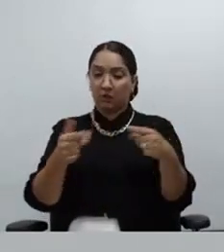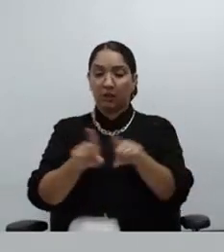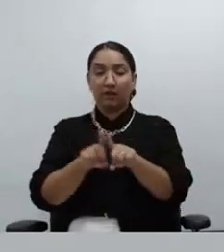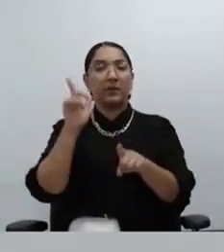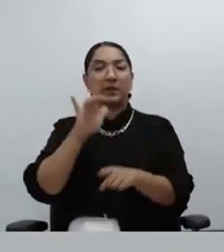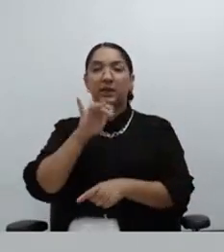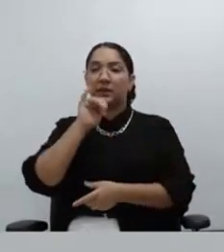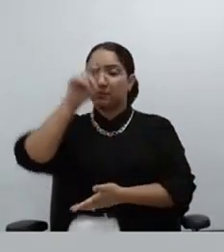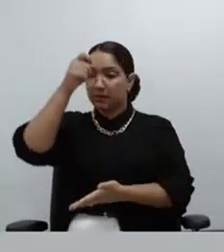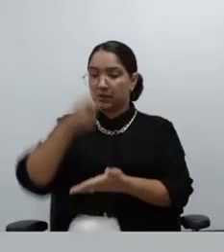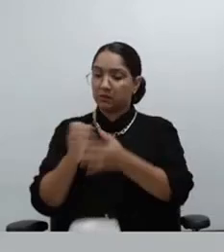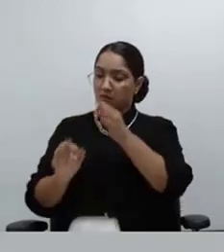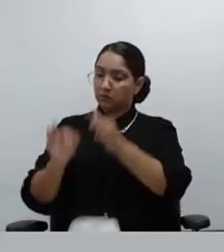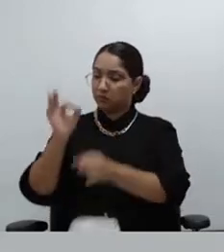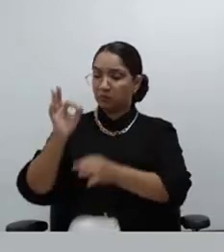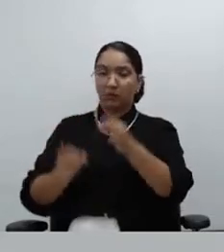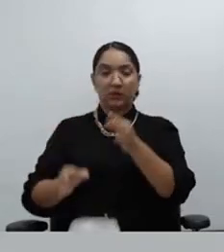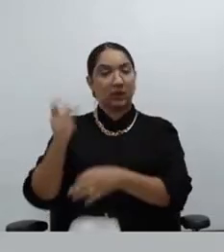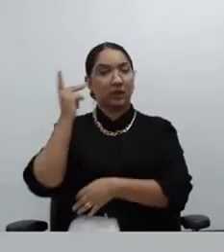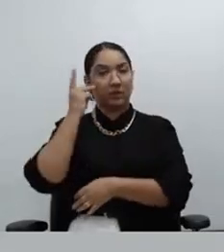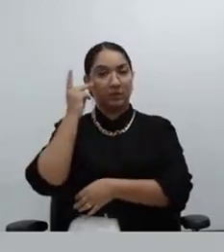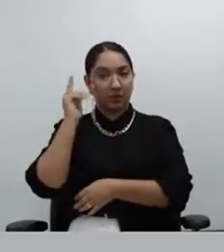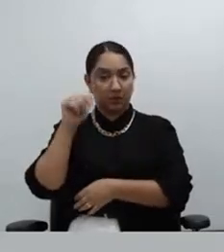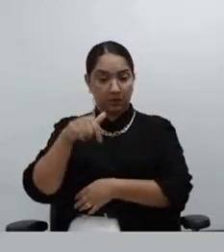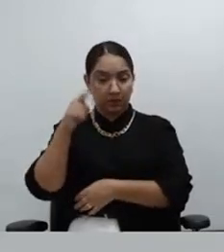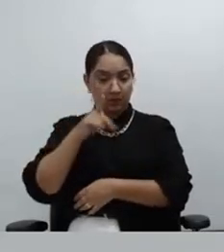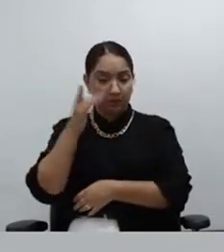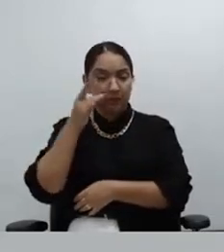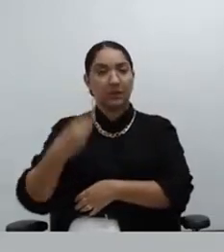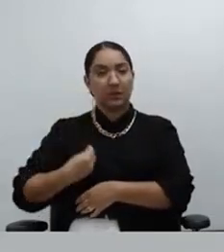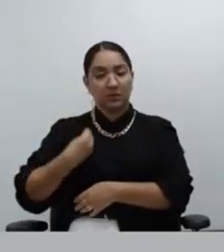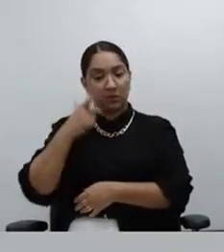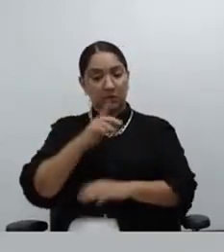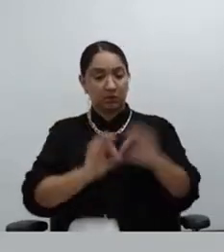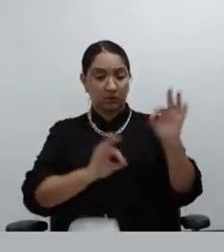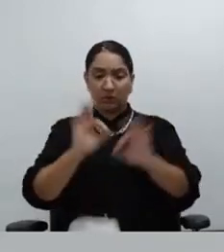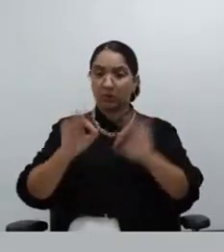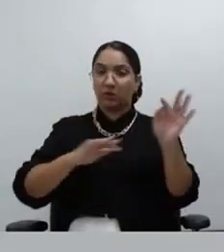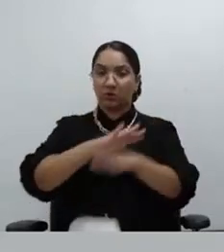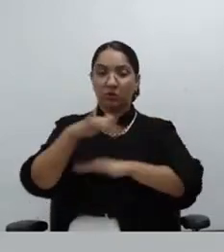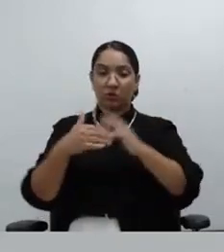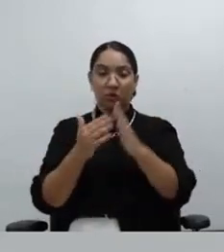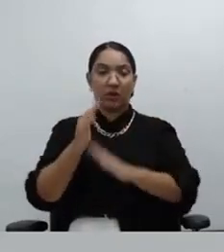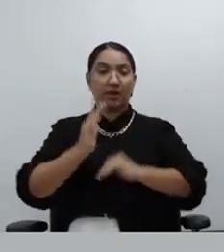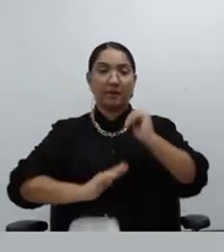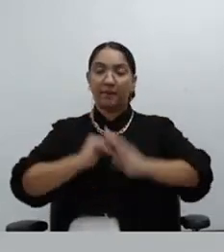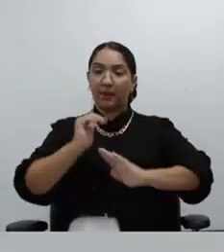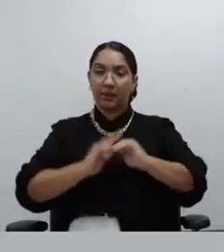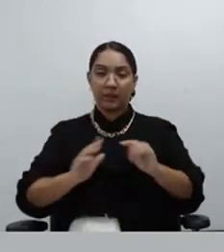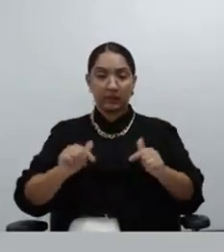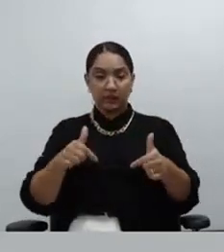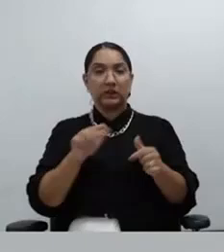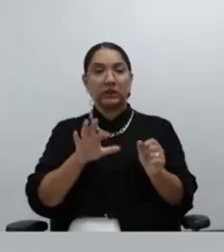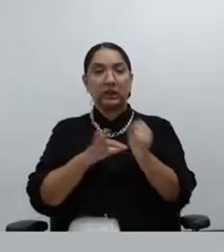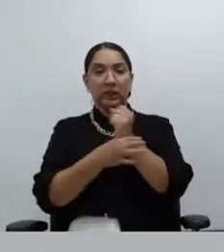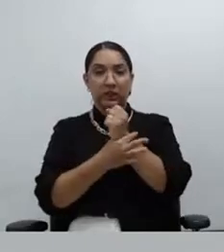Paulo, para o Tribunal de Justiça para a organização da atuação no juízo de